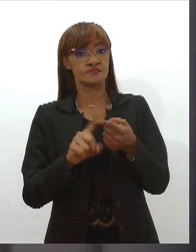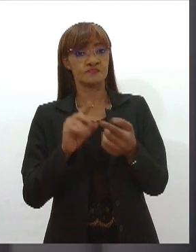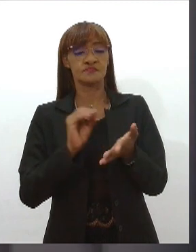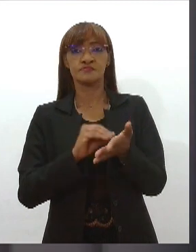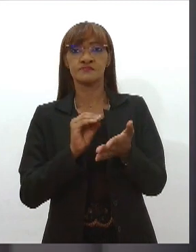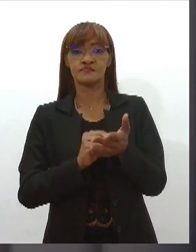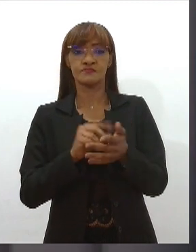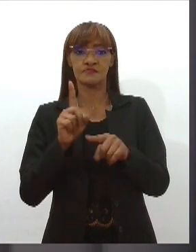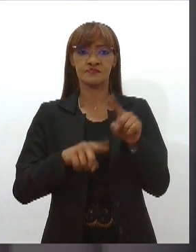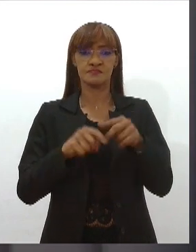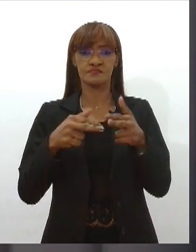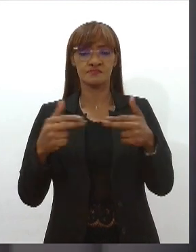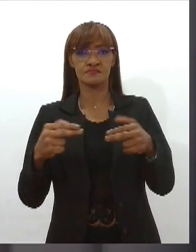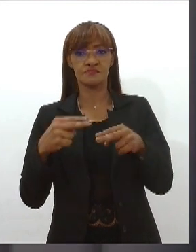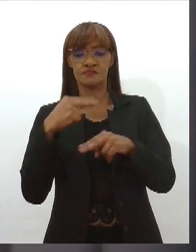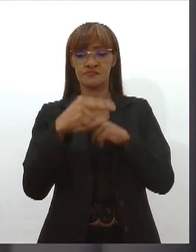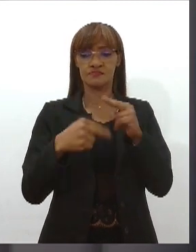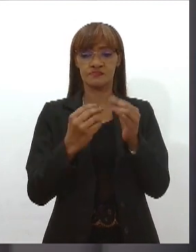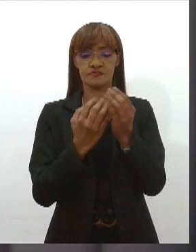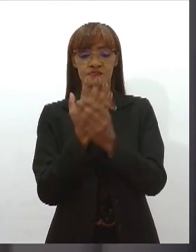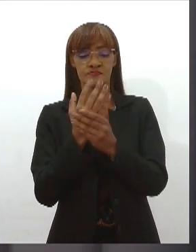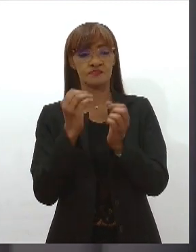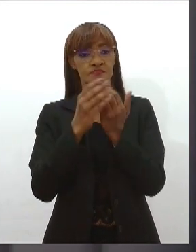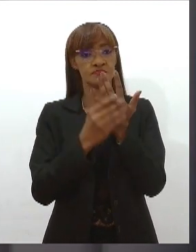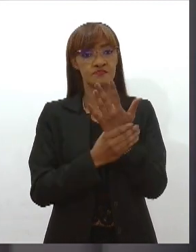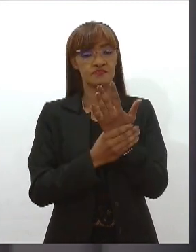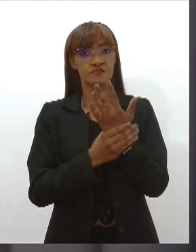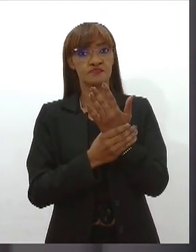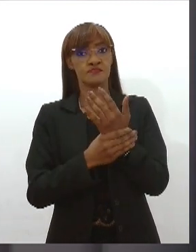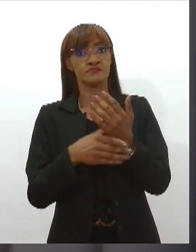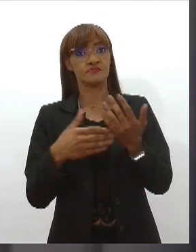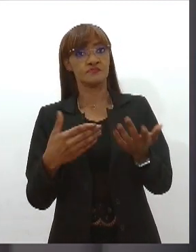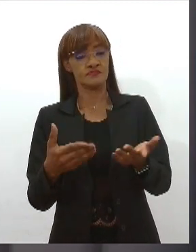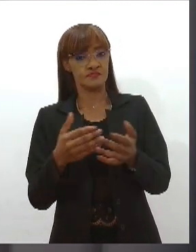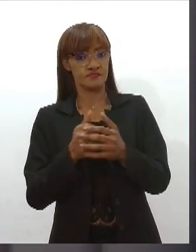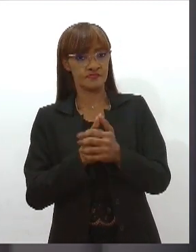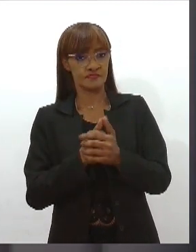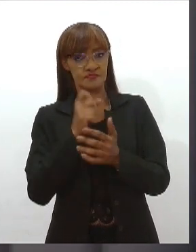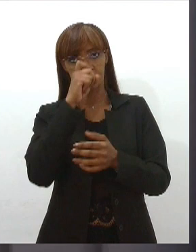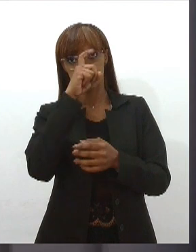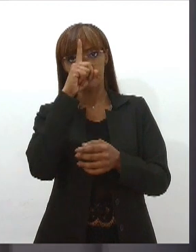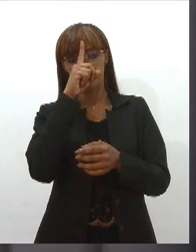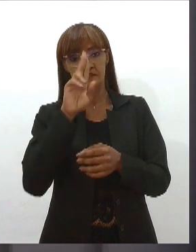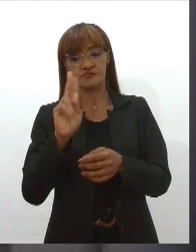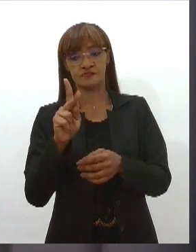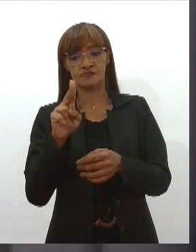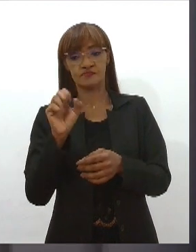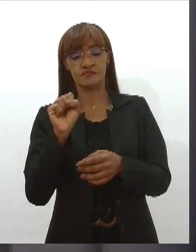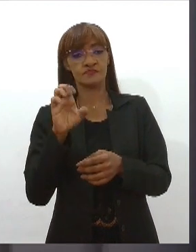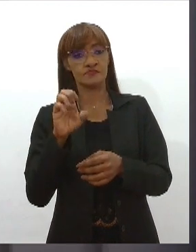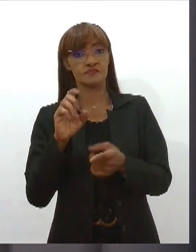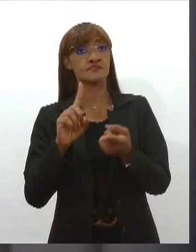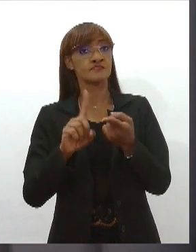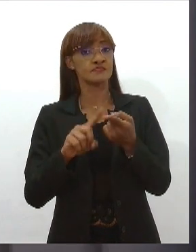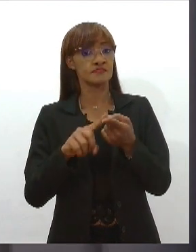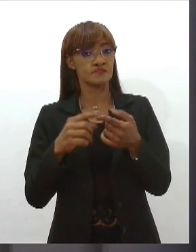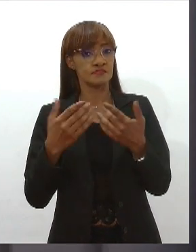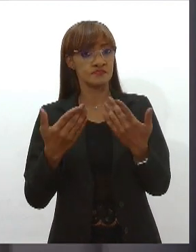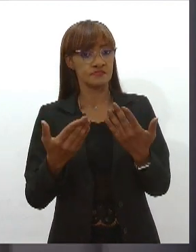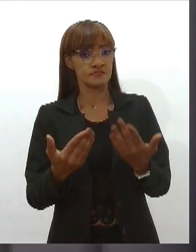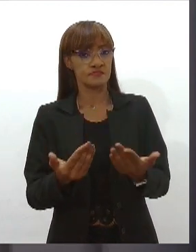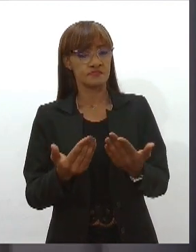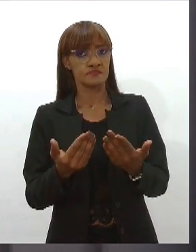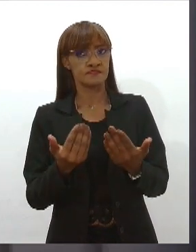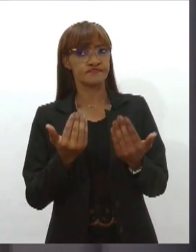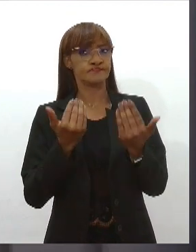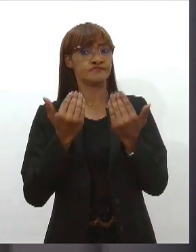atadura, luva e esparadrapo no Hospital de Urgência de Sergipe, USE. E também da suspeita de negligência no caso